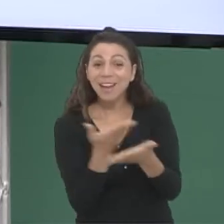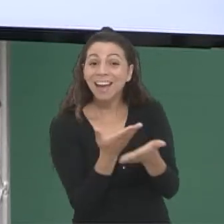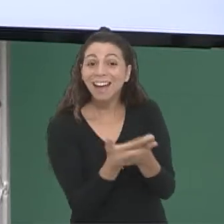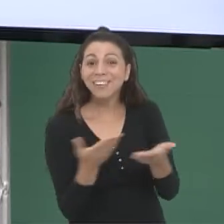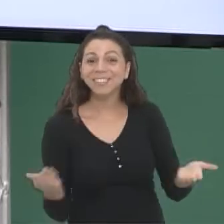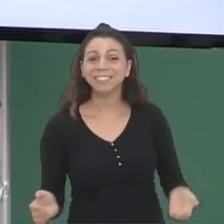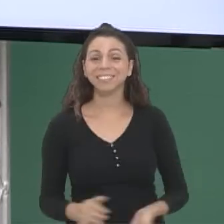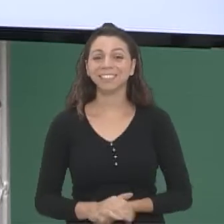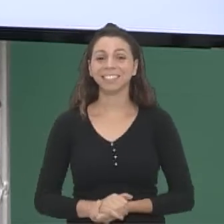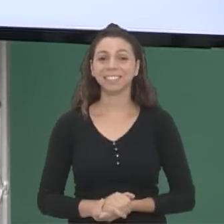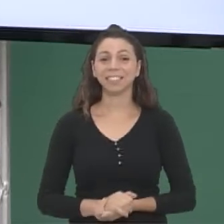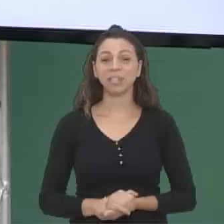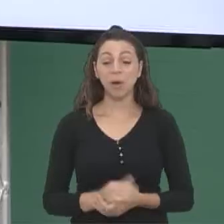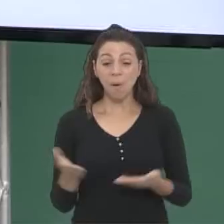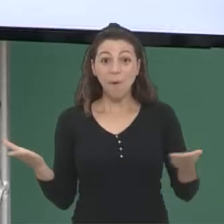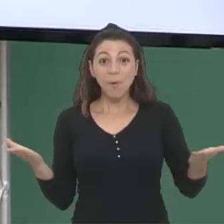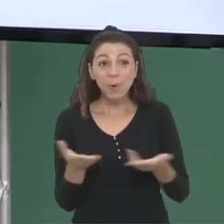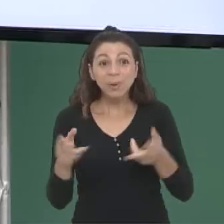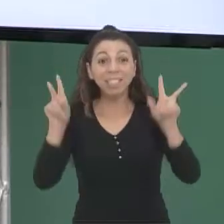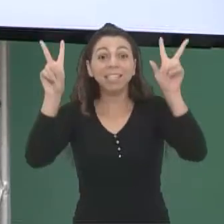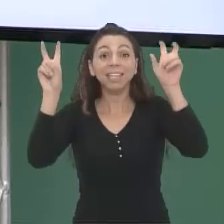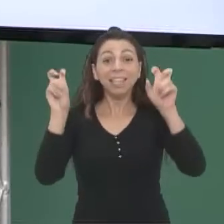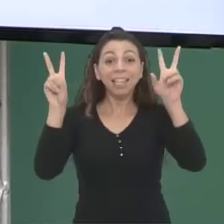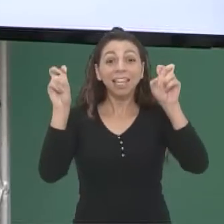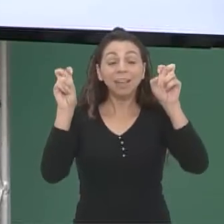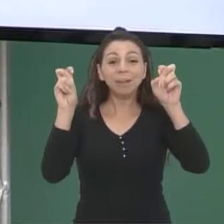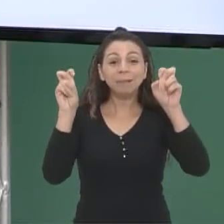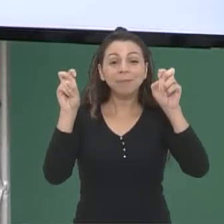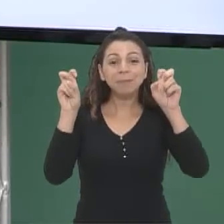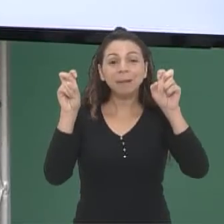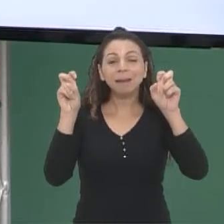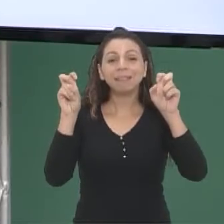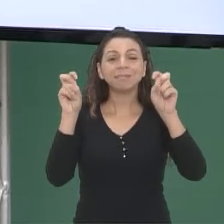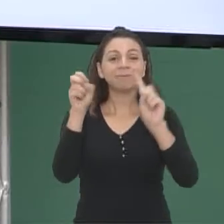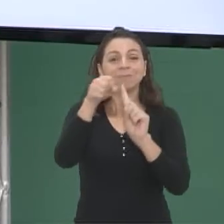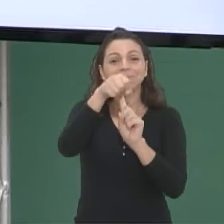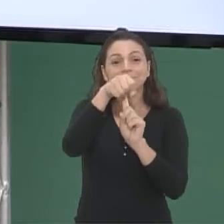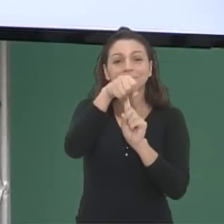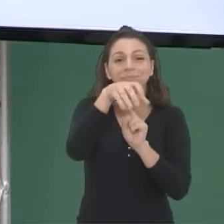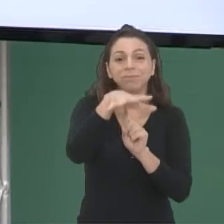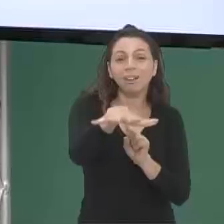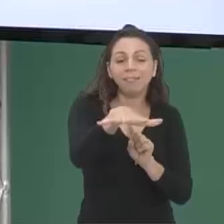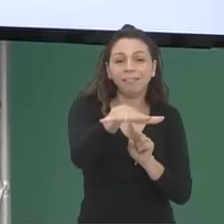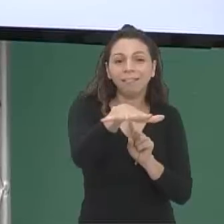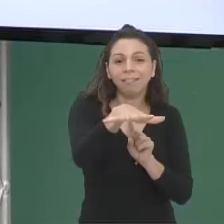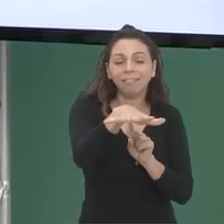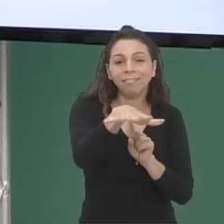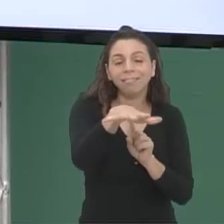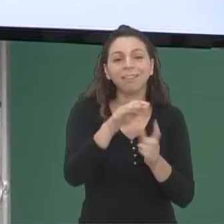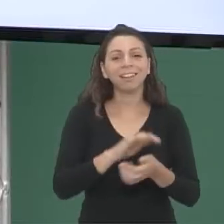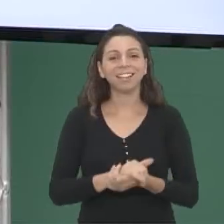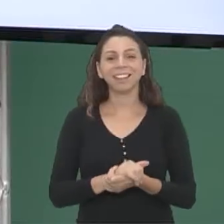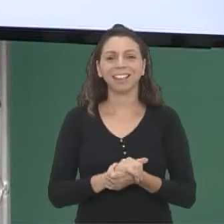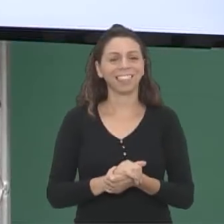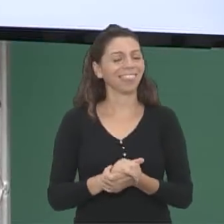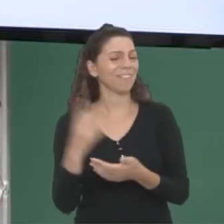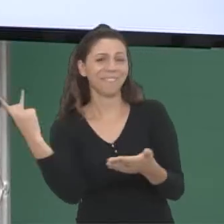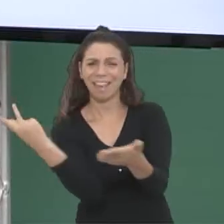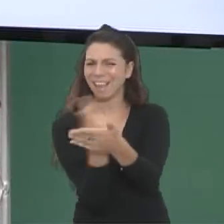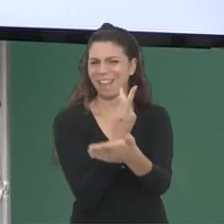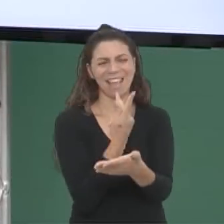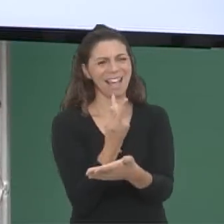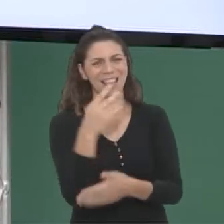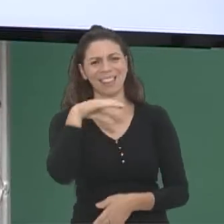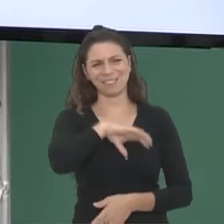hoje? Então nós vamos falar sobre ditados populares. Não, você não está na aula errada, não é a aula de língua